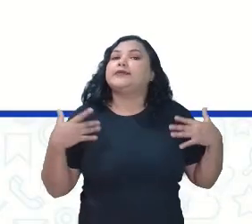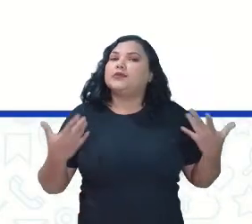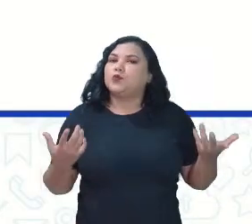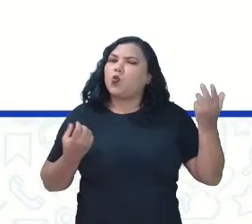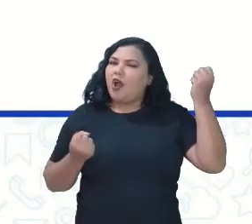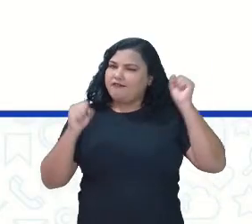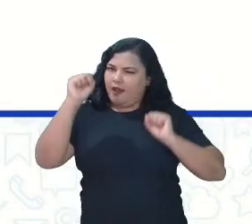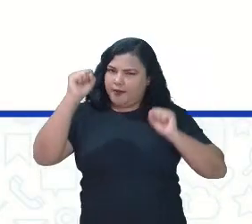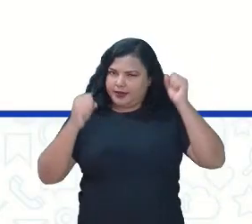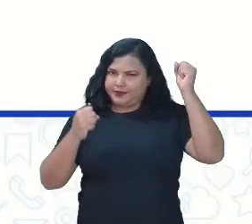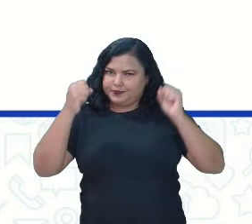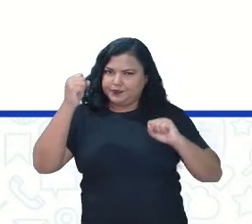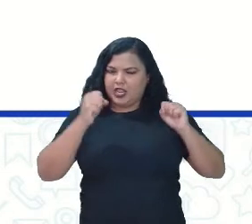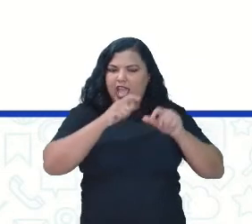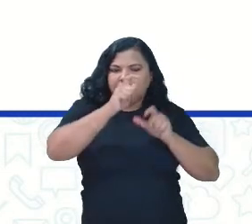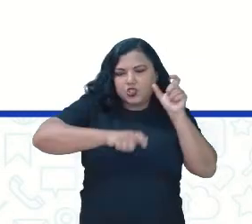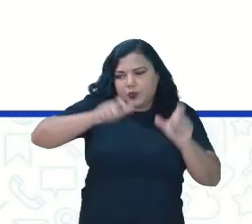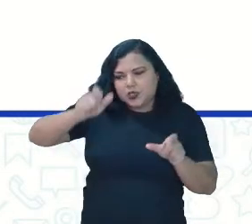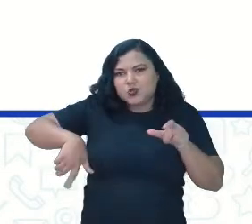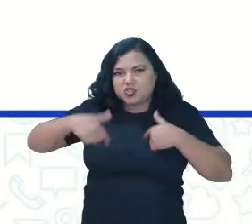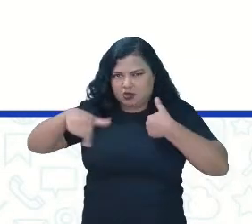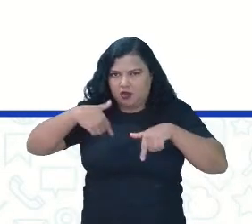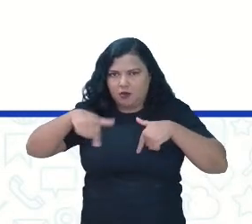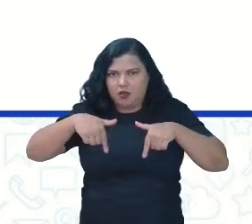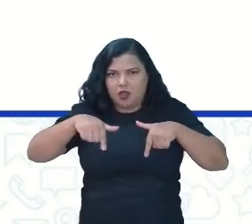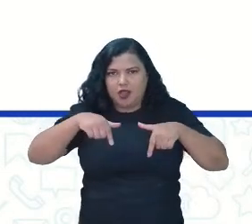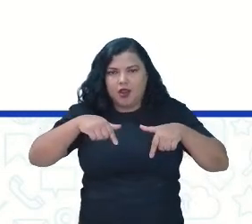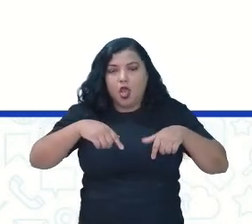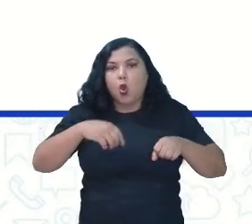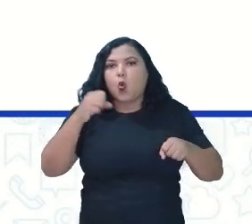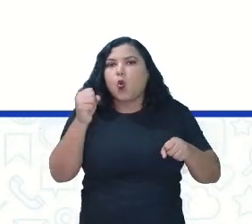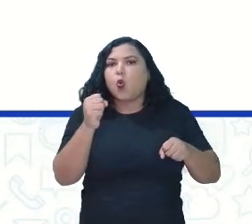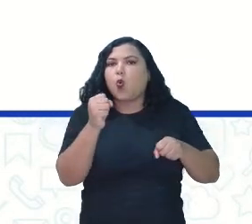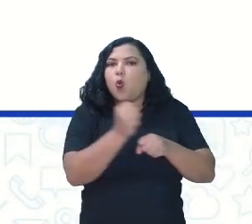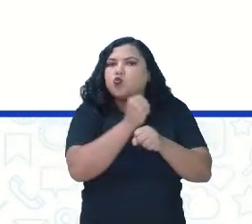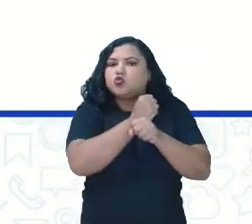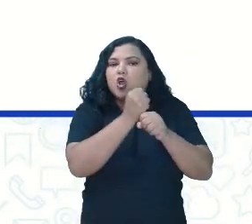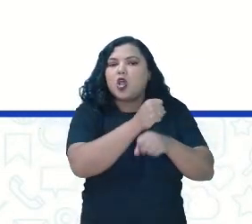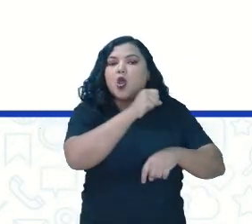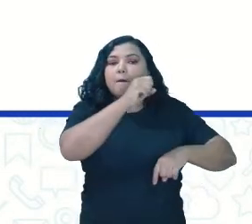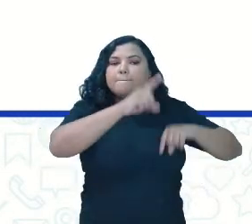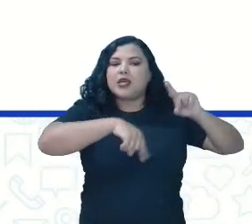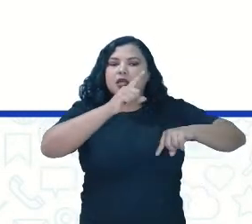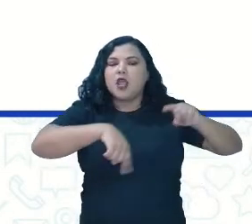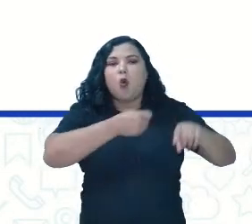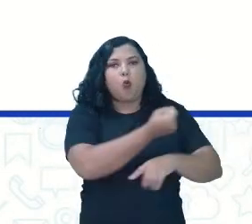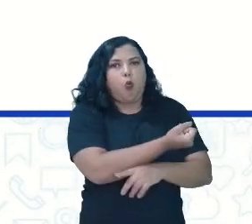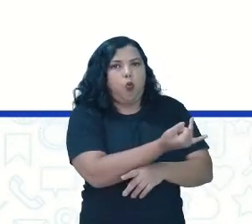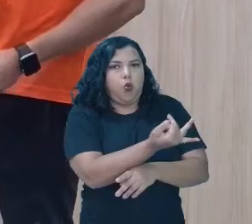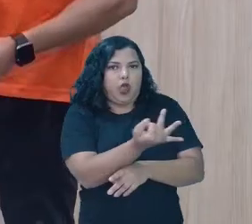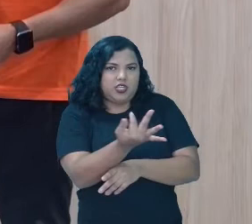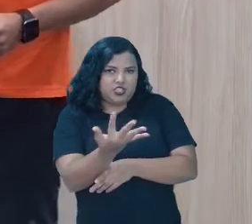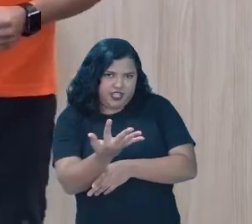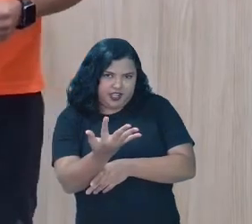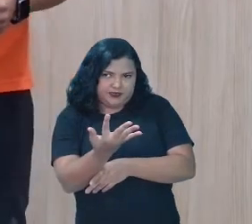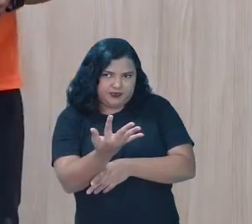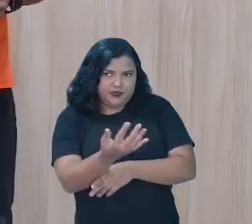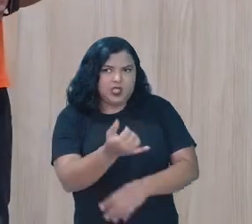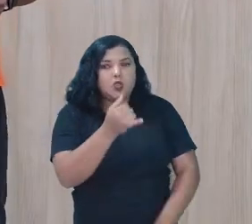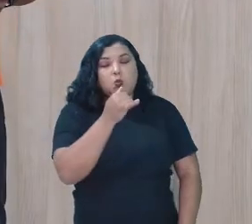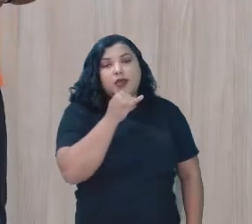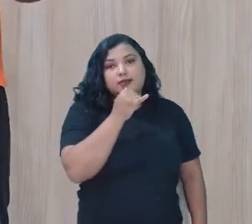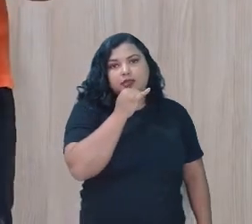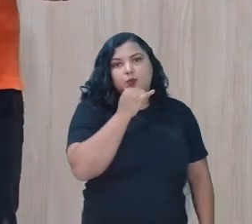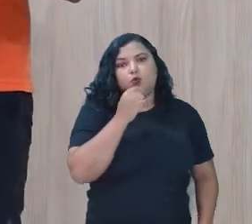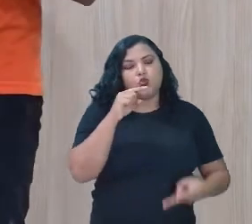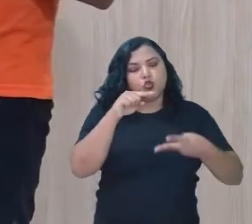quantidade de mercadorias produzidas em uma fábrica, tá? E o número de funcionários. Então, eu tenho aqui que